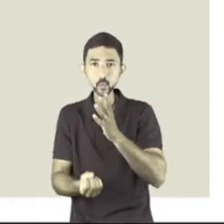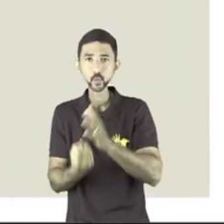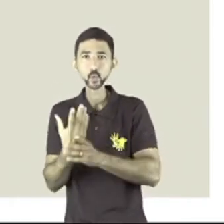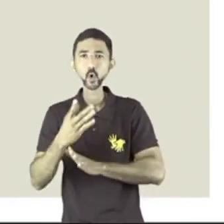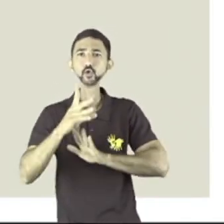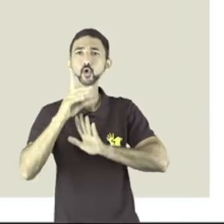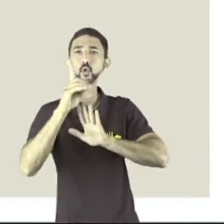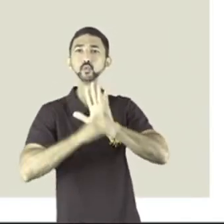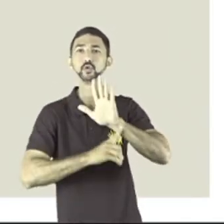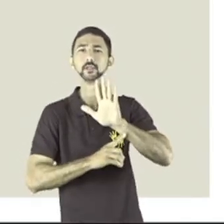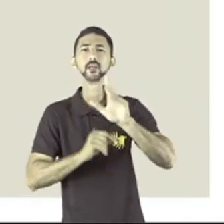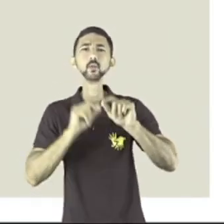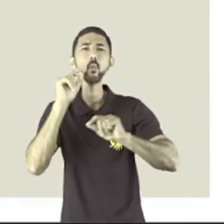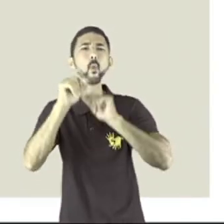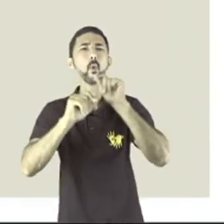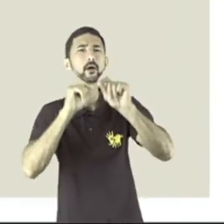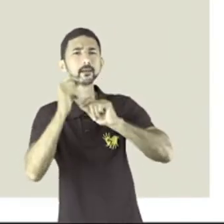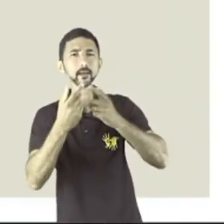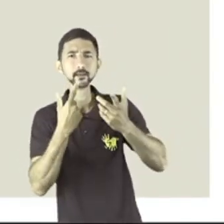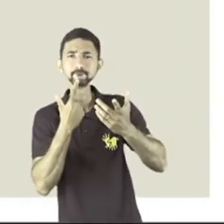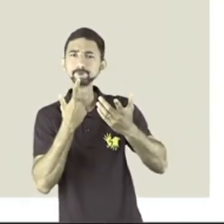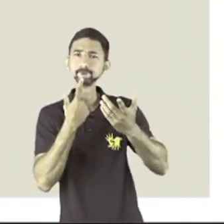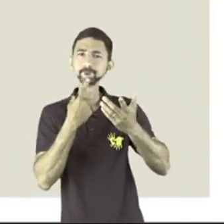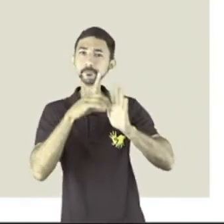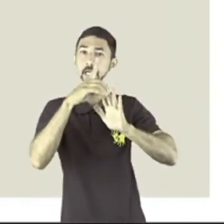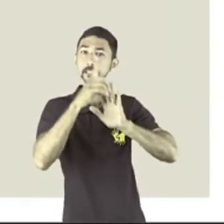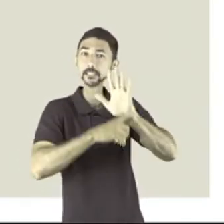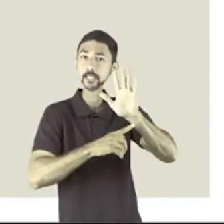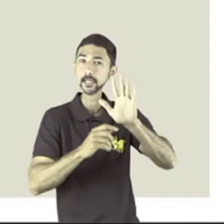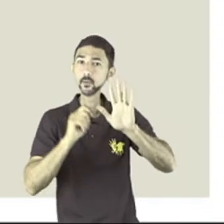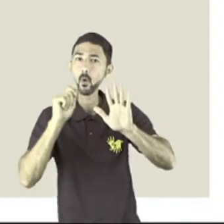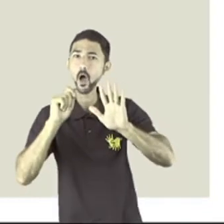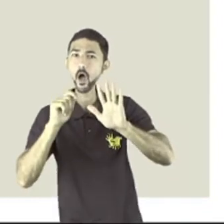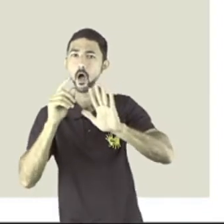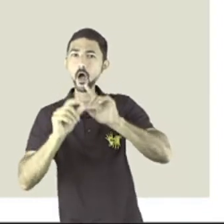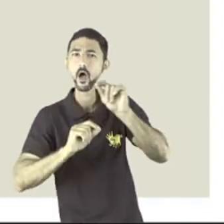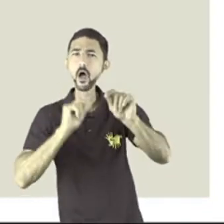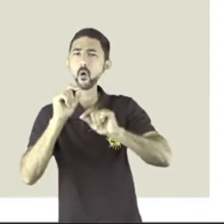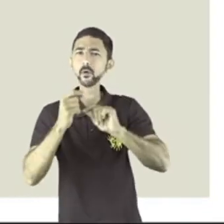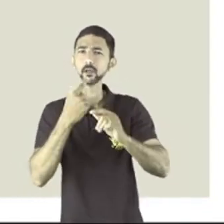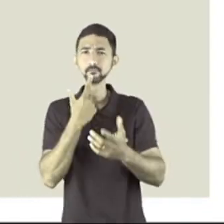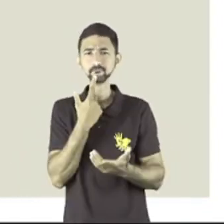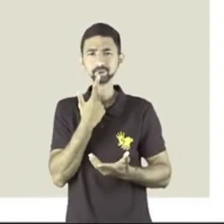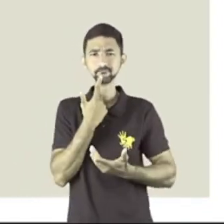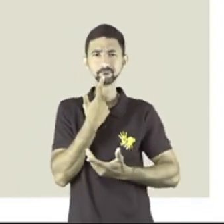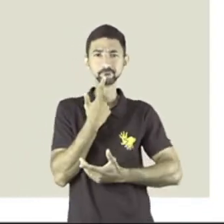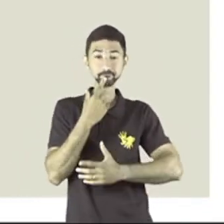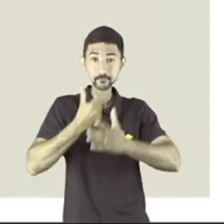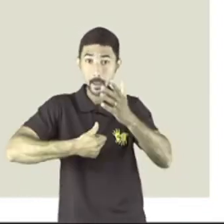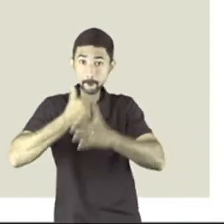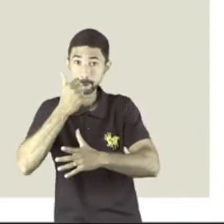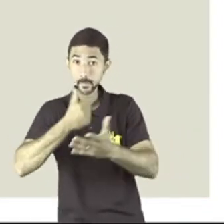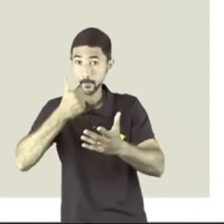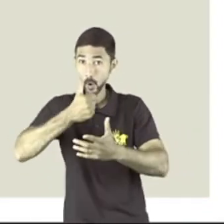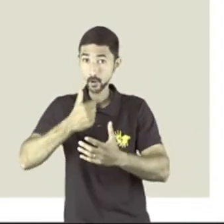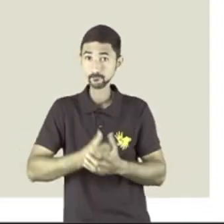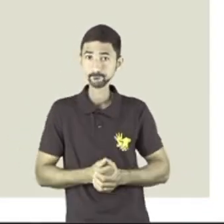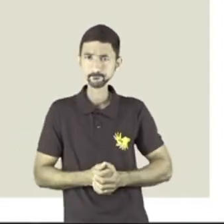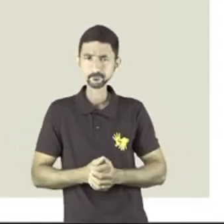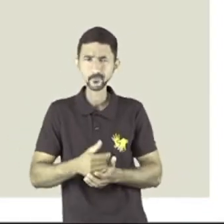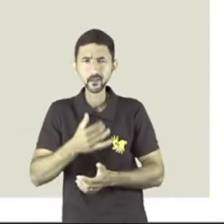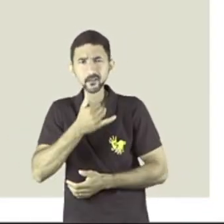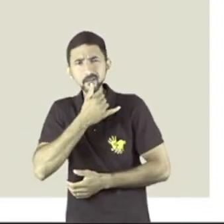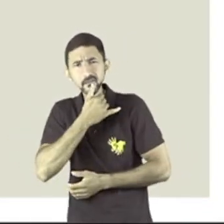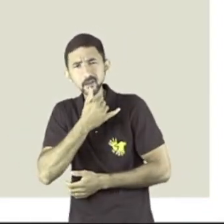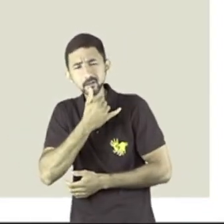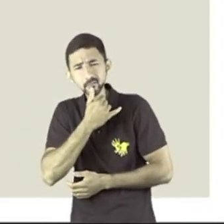o direito, olha aqui, o direito a o quê, crianças? Primeira opção, a ser